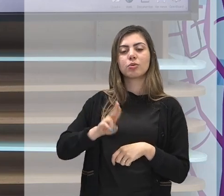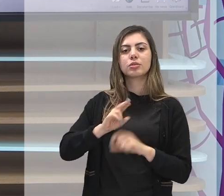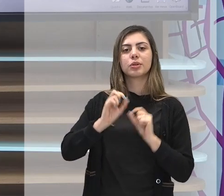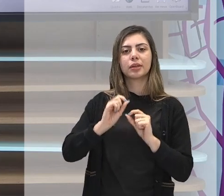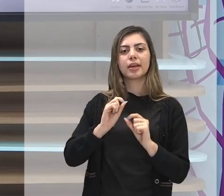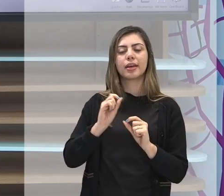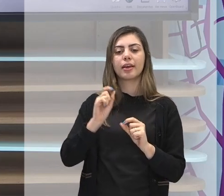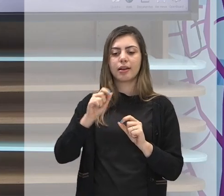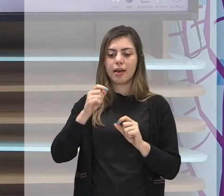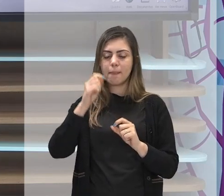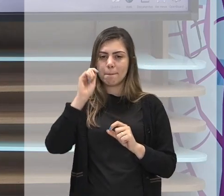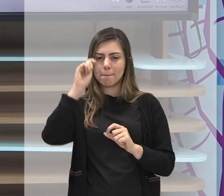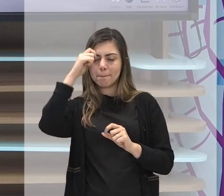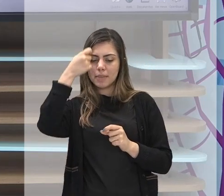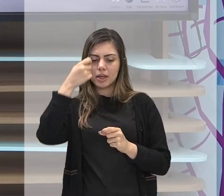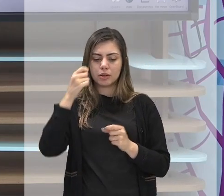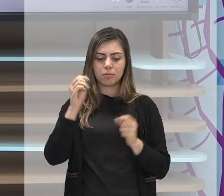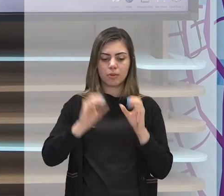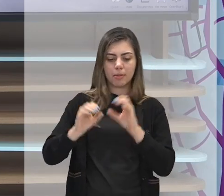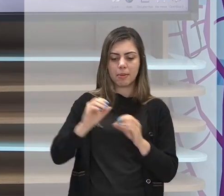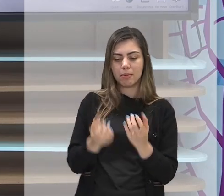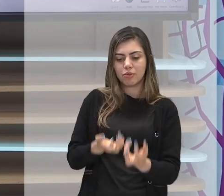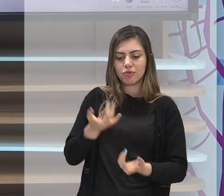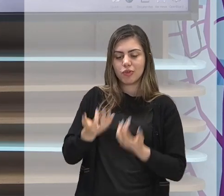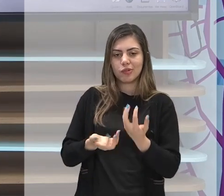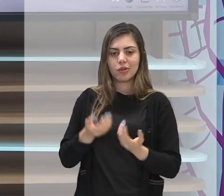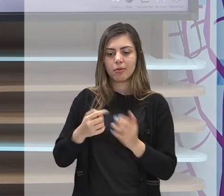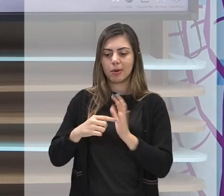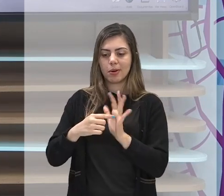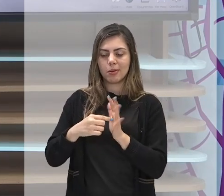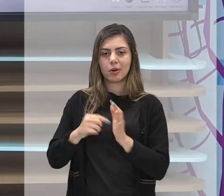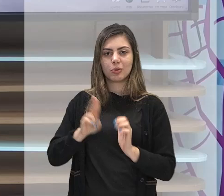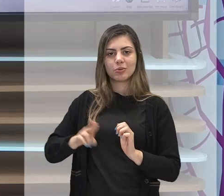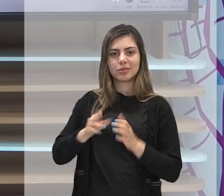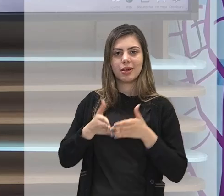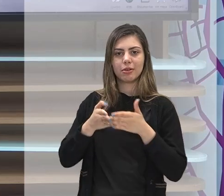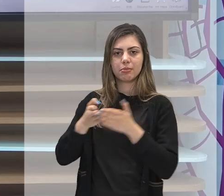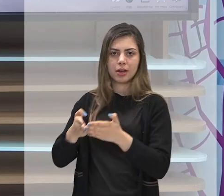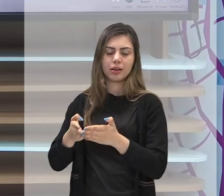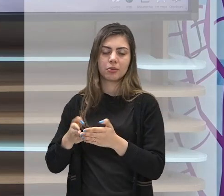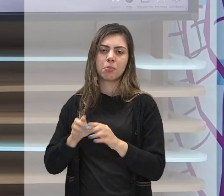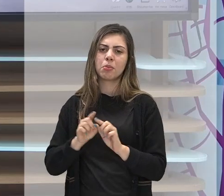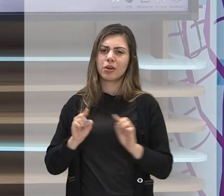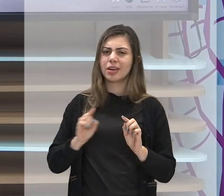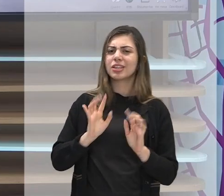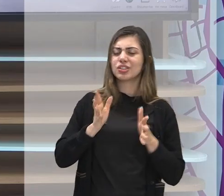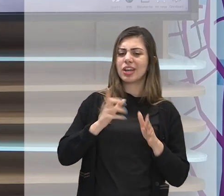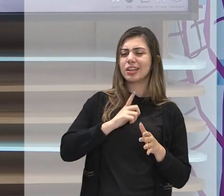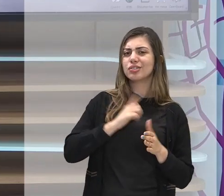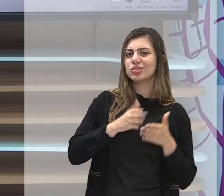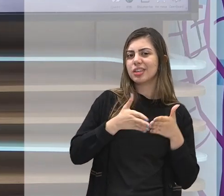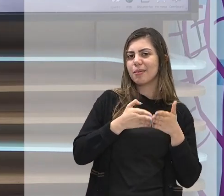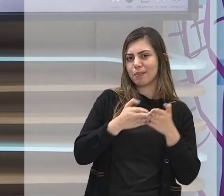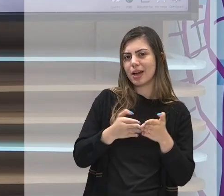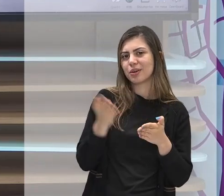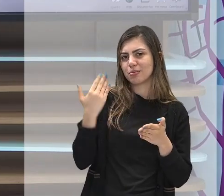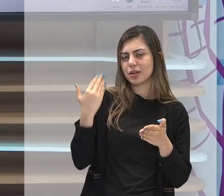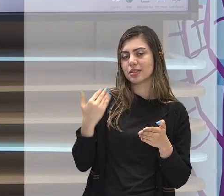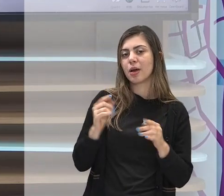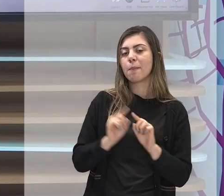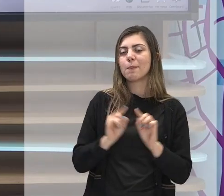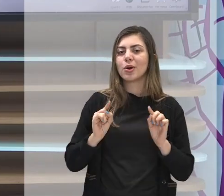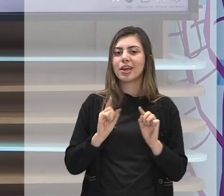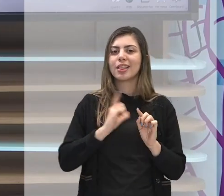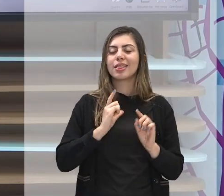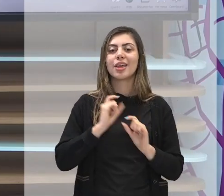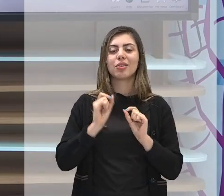Elas empregaram o motor a vapor na locomoção. Mas os barcos já existiam antes? Sim, mudou-se apenas a força que movimentava os